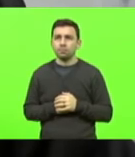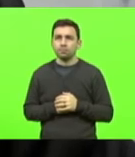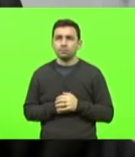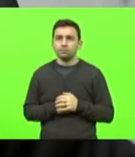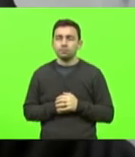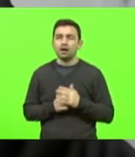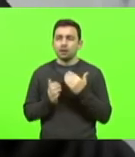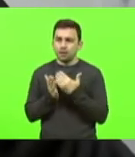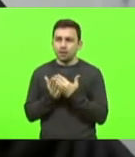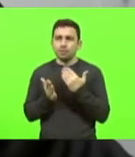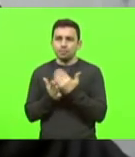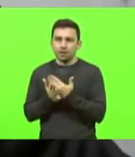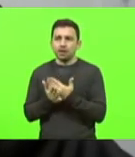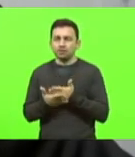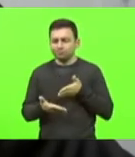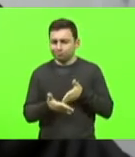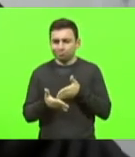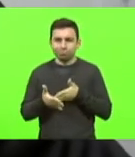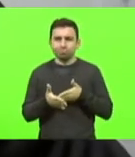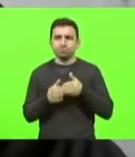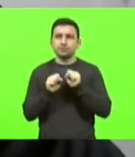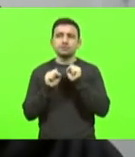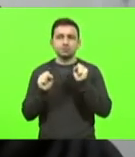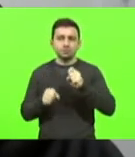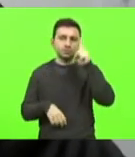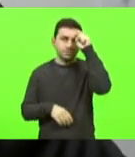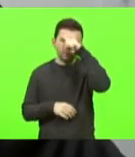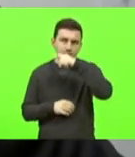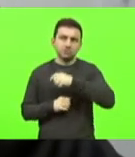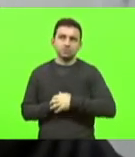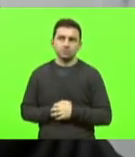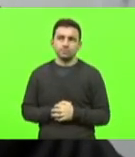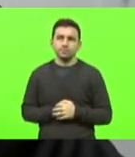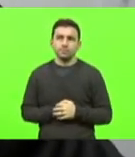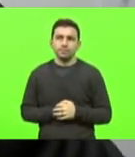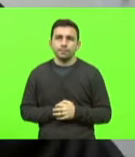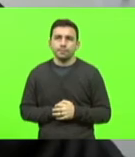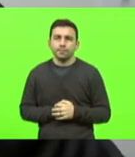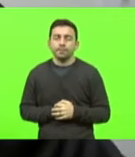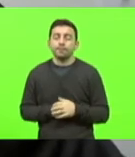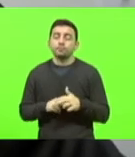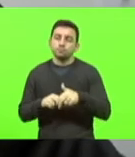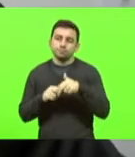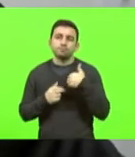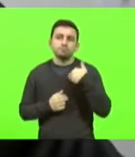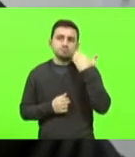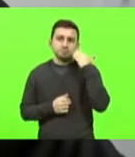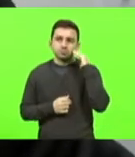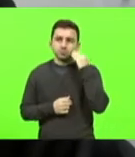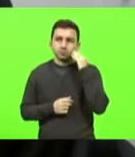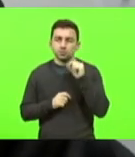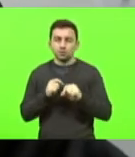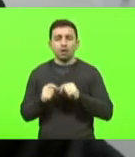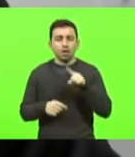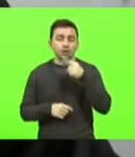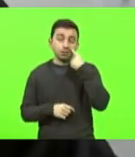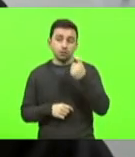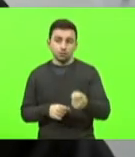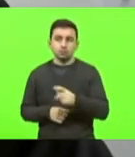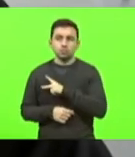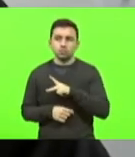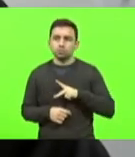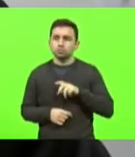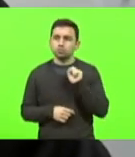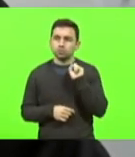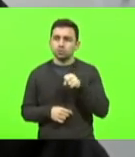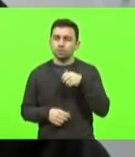mais travado o sistema, né? Então, por isso, eu entendo que é de interesse público, sim, e o meu